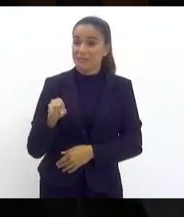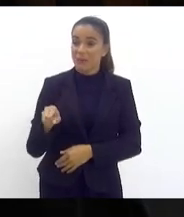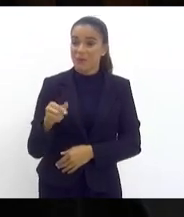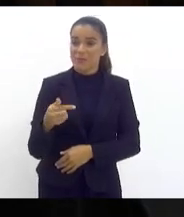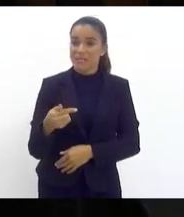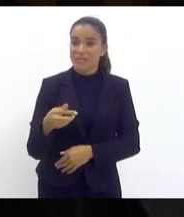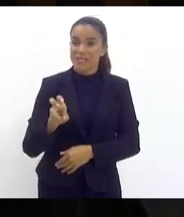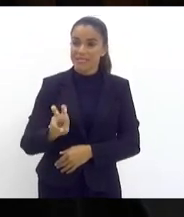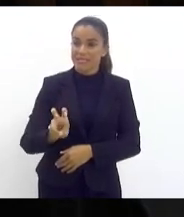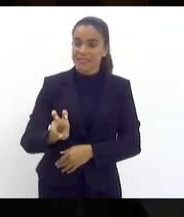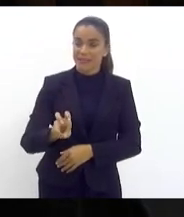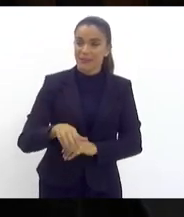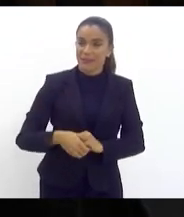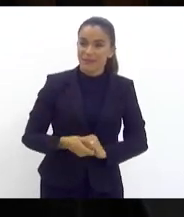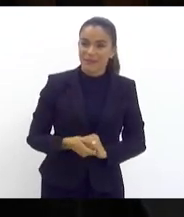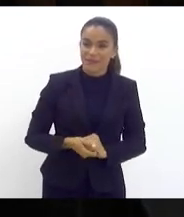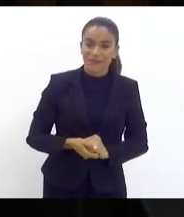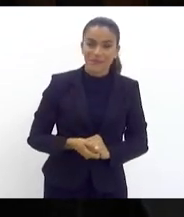13,75,